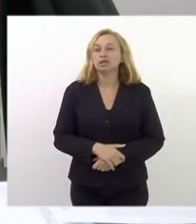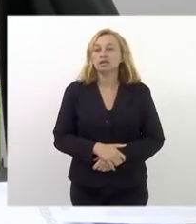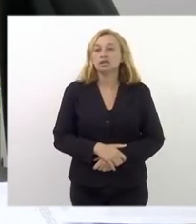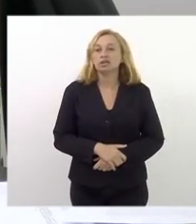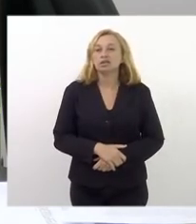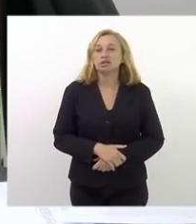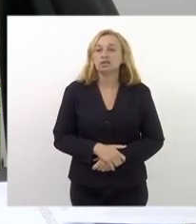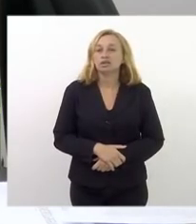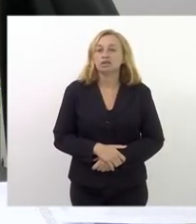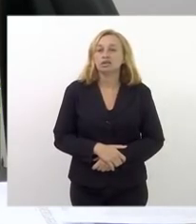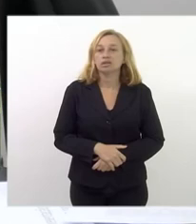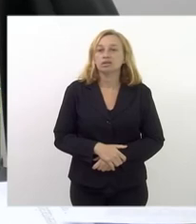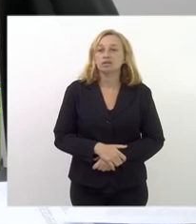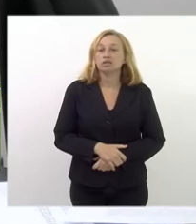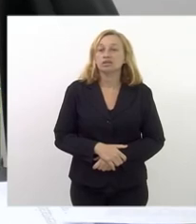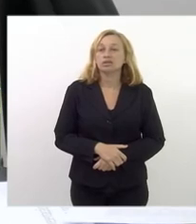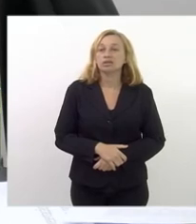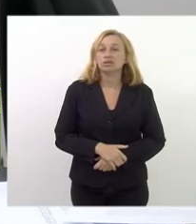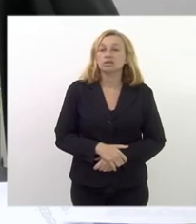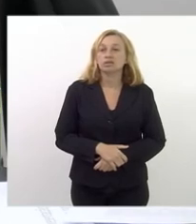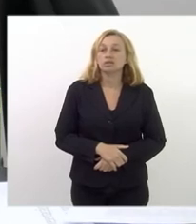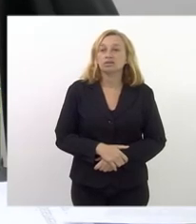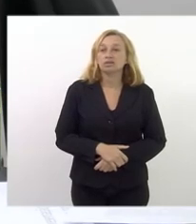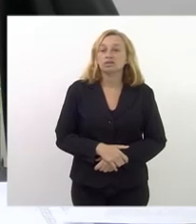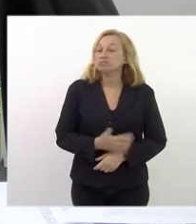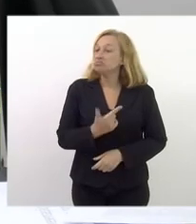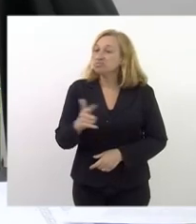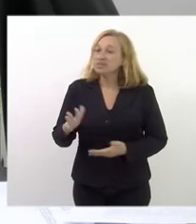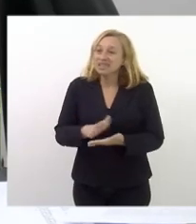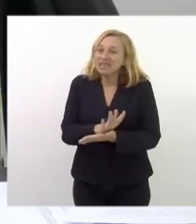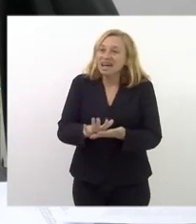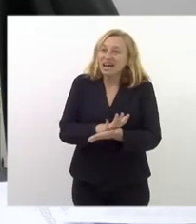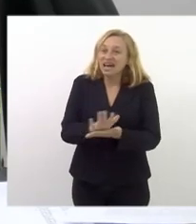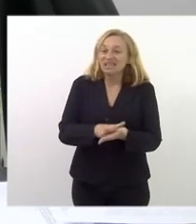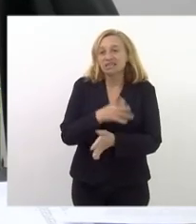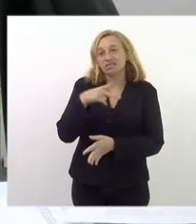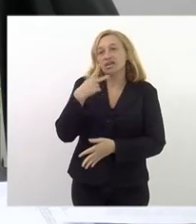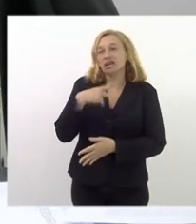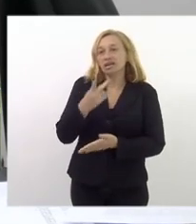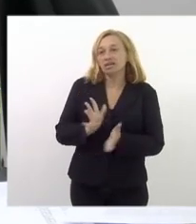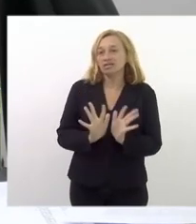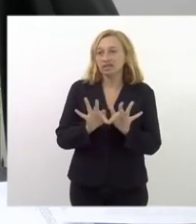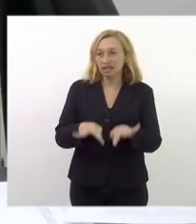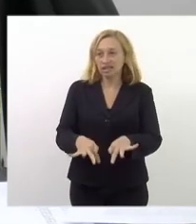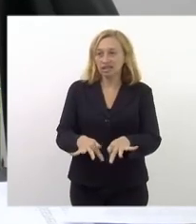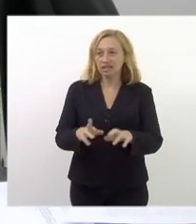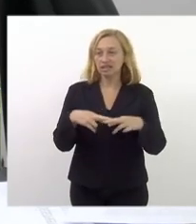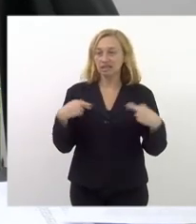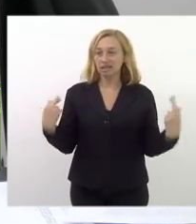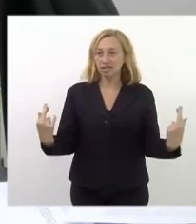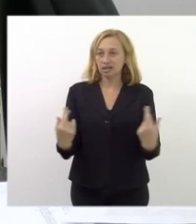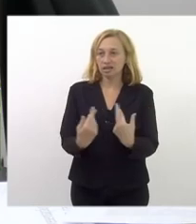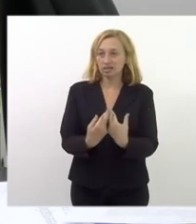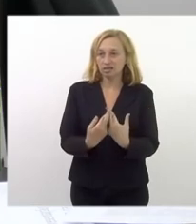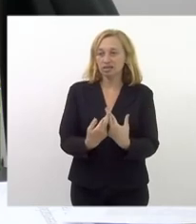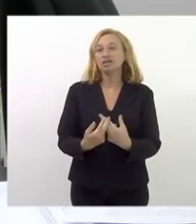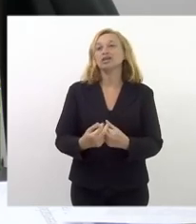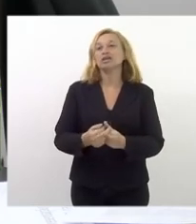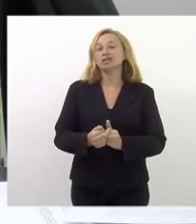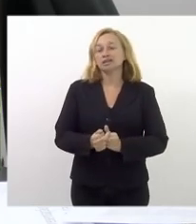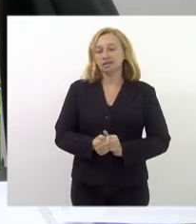E vou... Se não há mais nada a ser colocado, dá por encerrada a